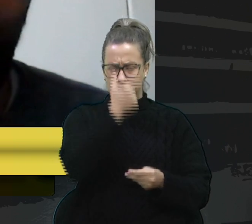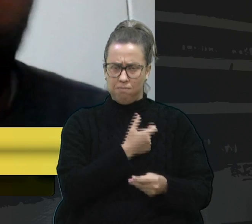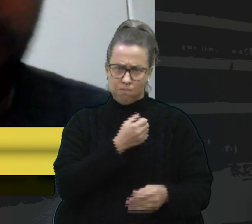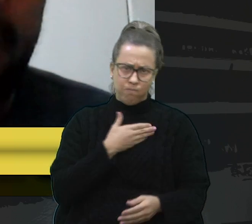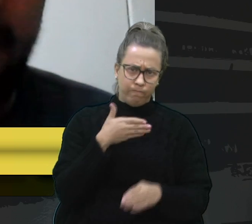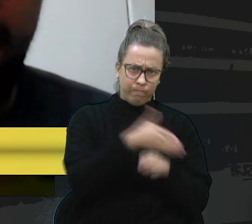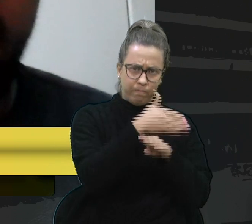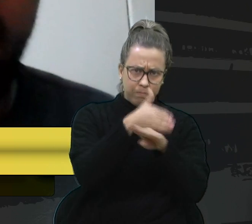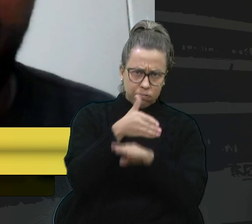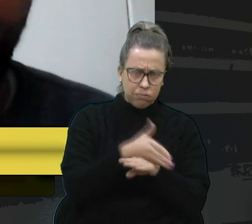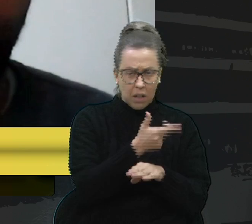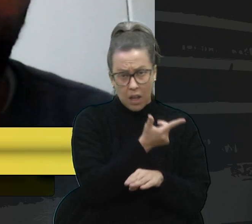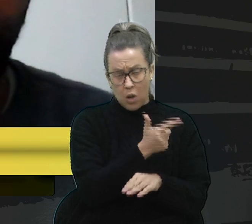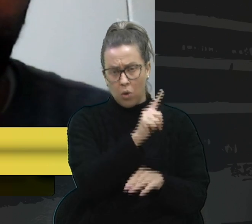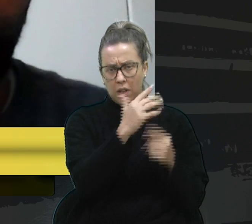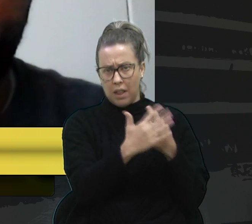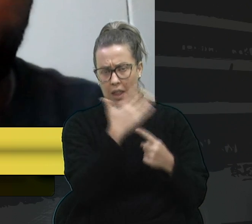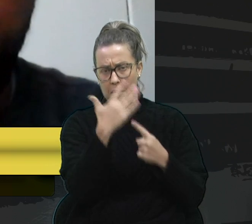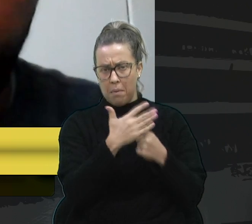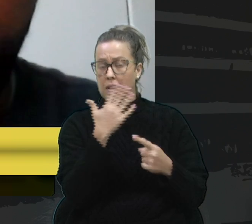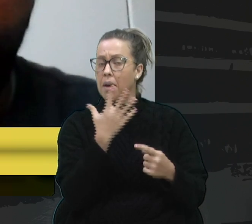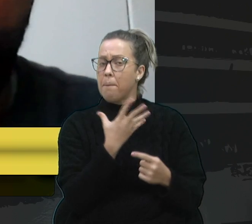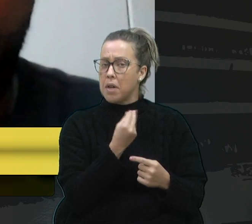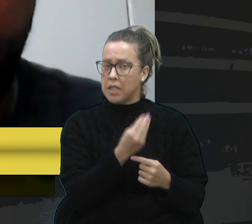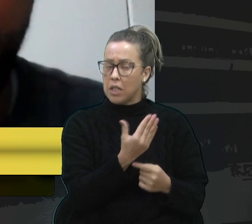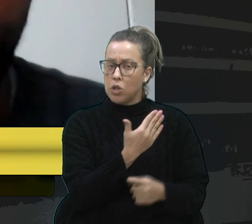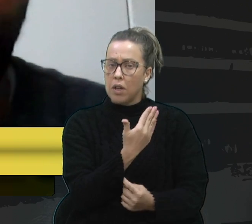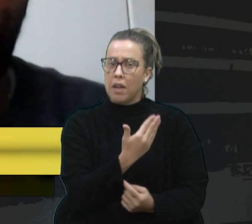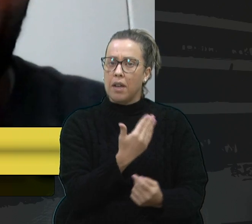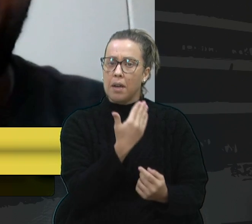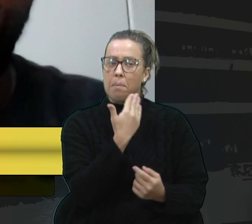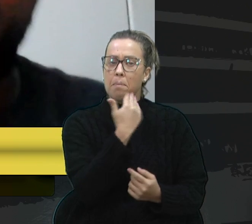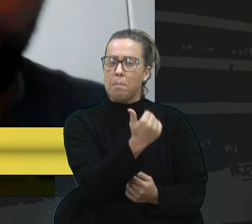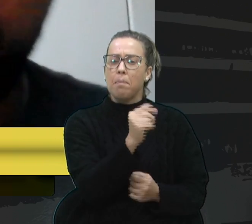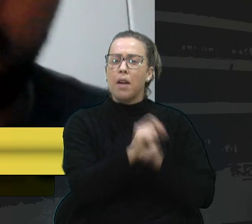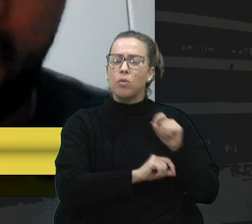uma outra demanda bastante recorrente é